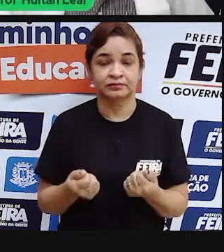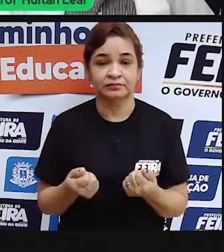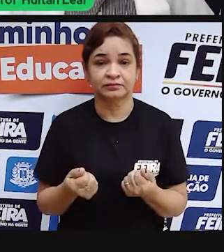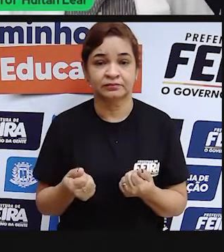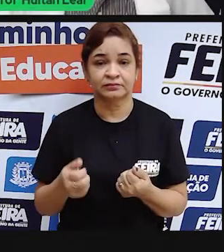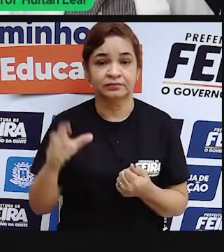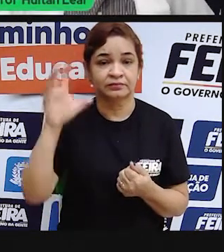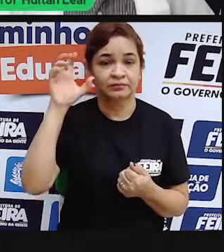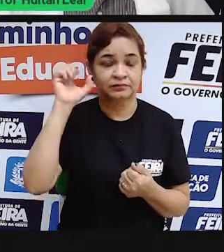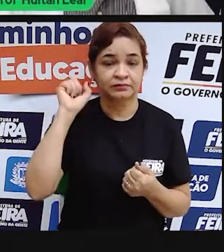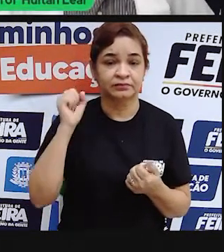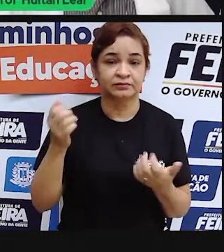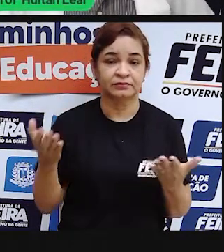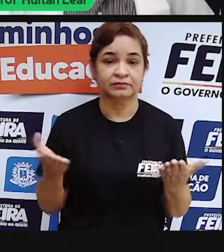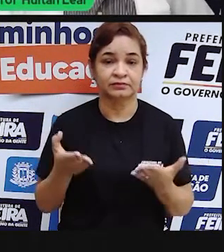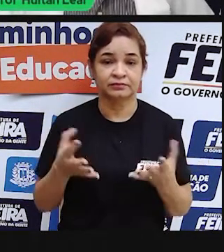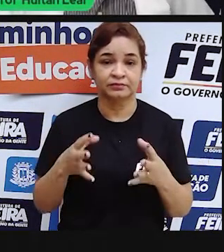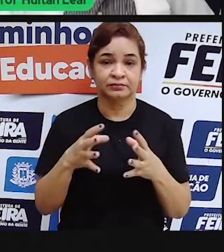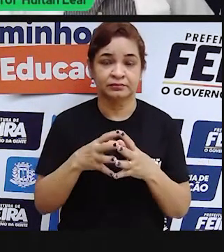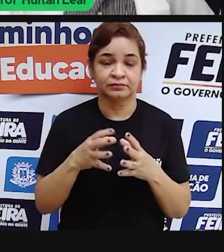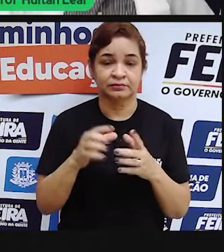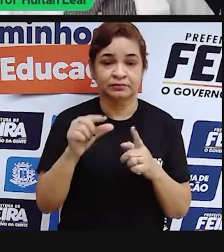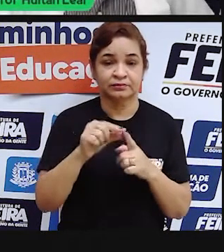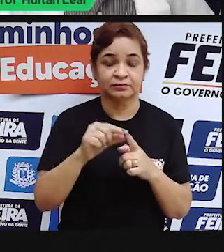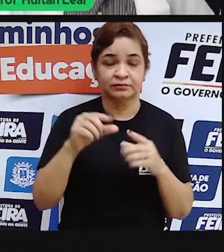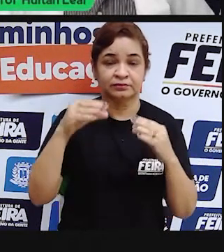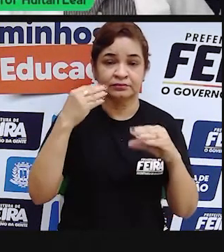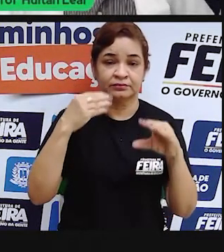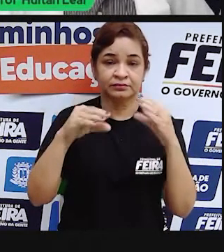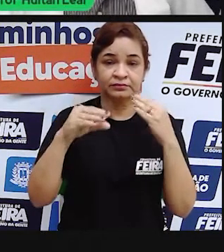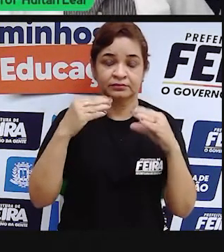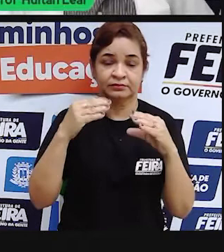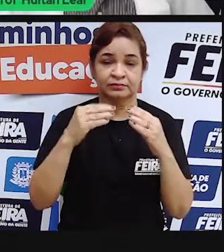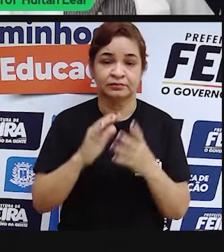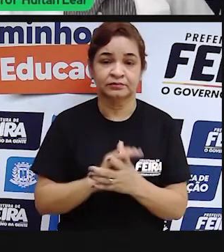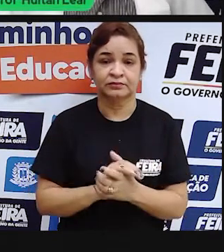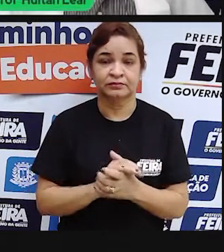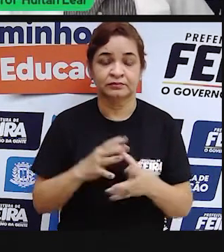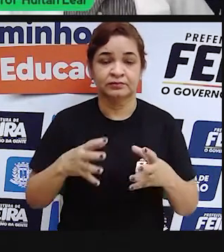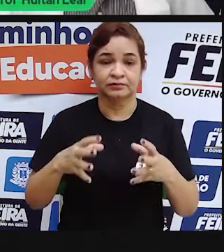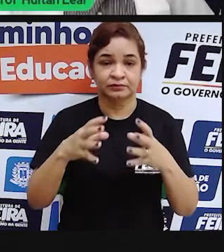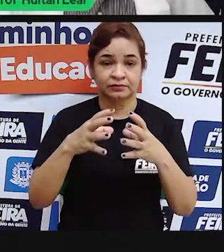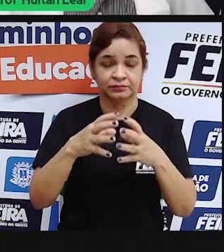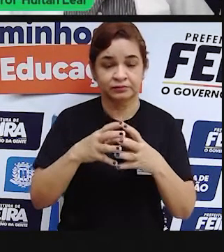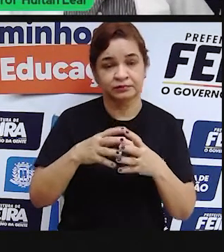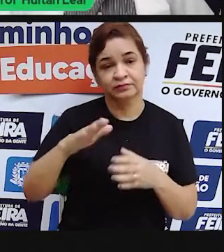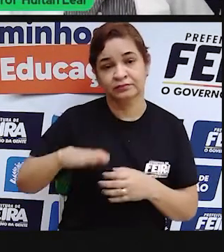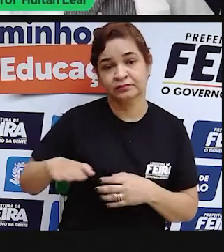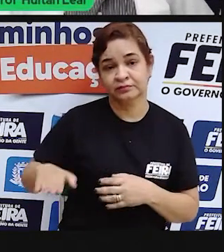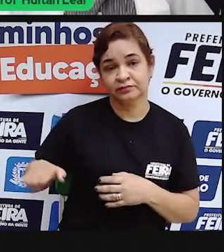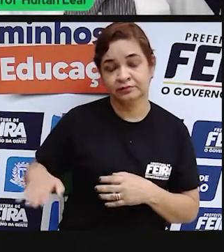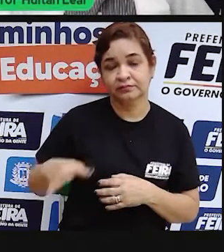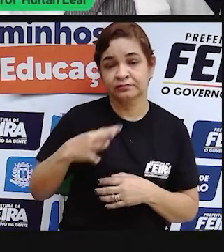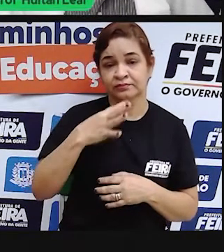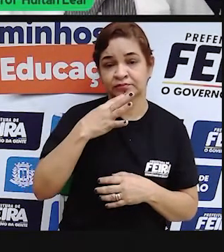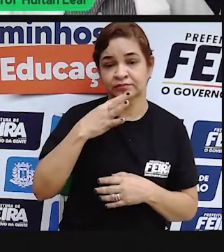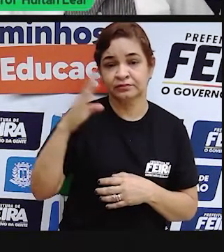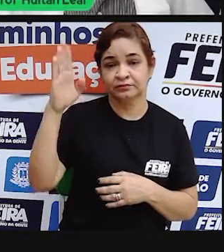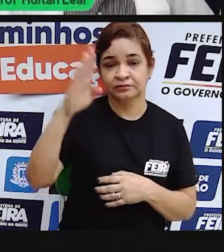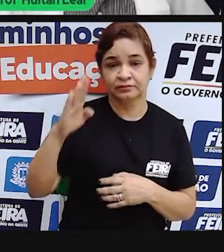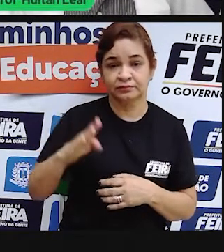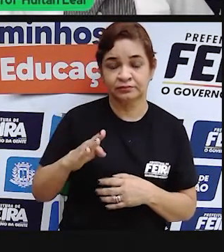executar agora, do grupo Palavra Cantada, que é uma dupla musical infantil bem conhecida no Brasil